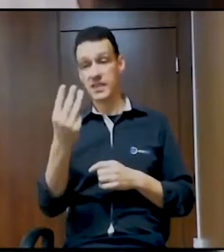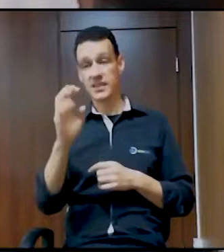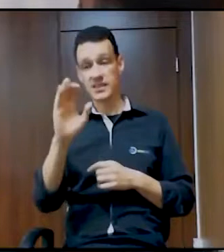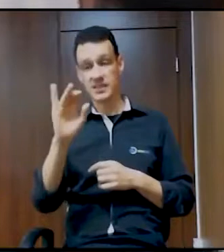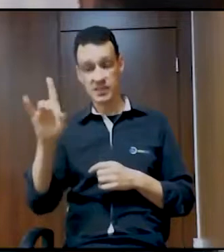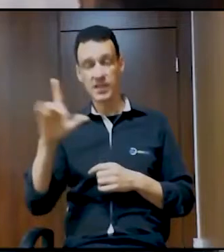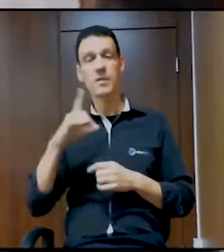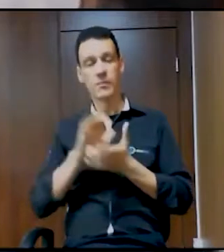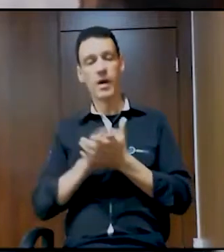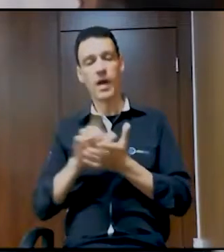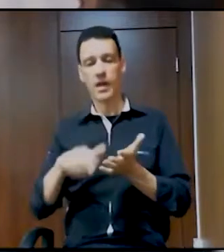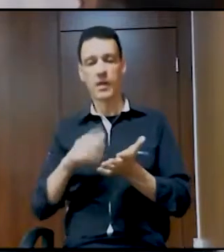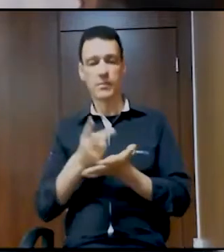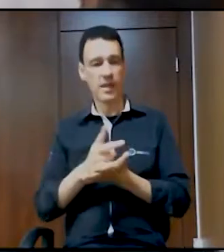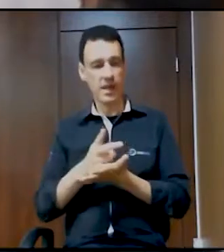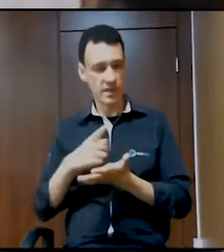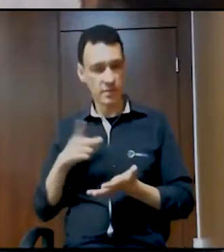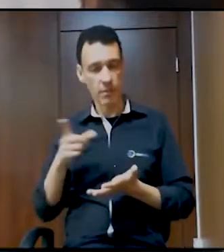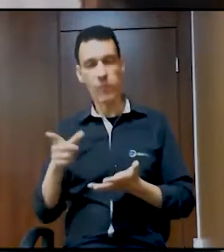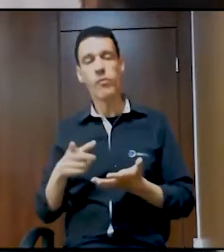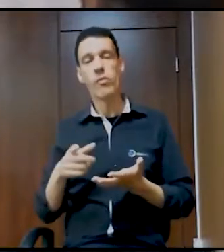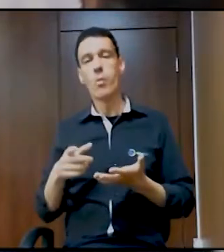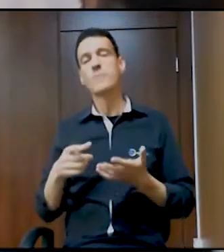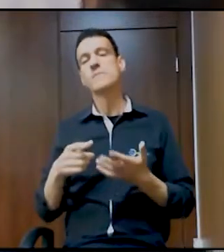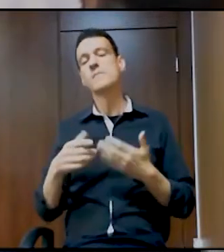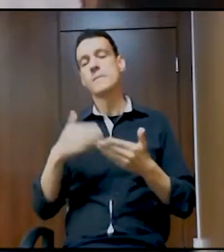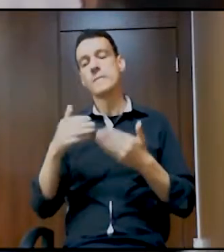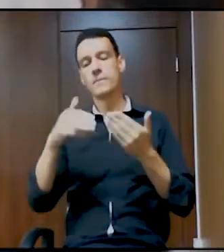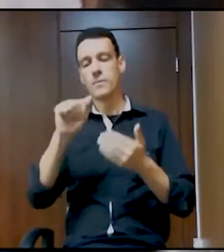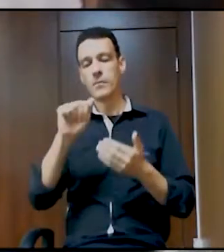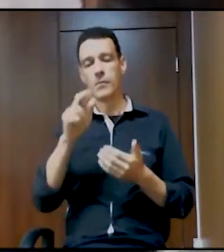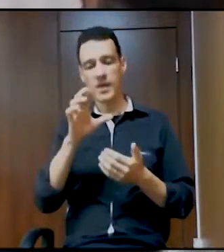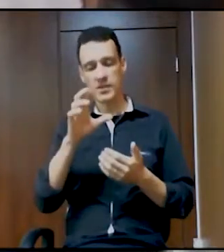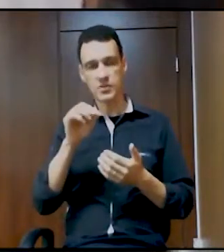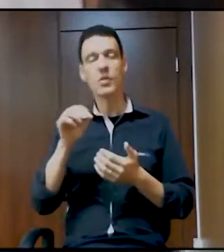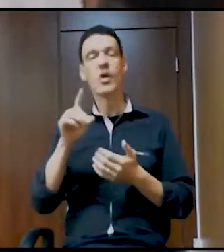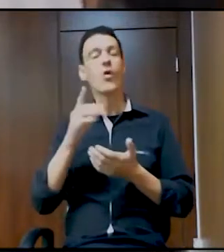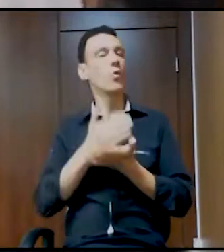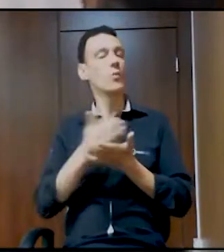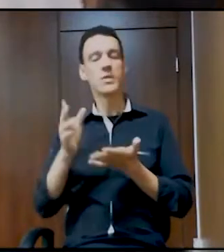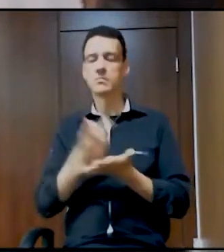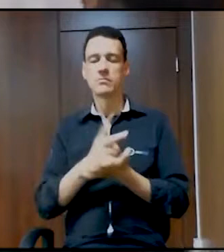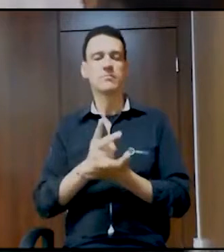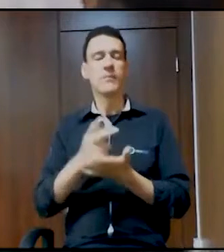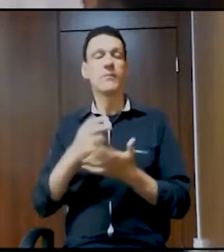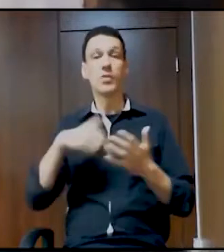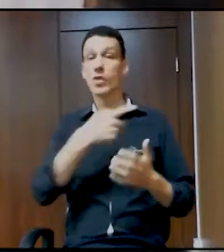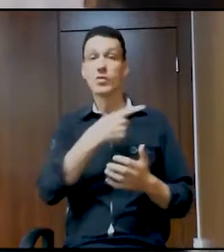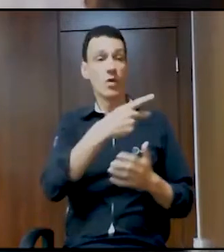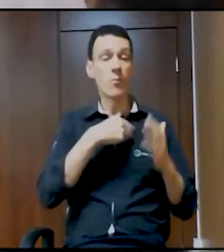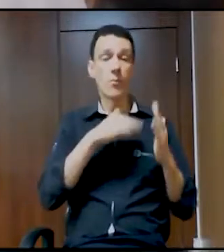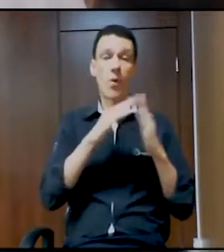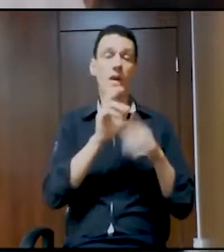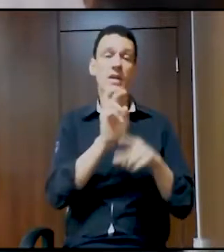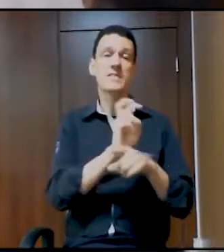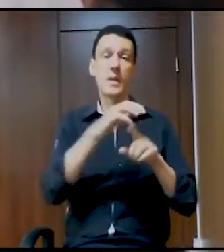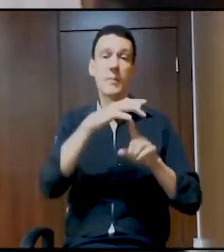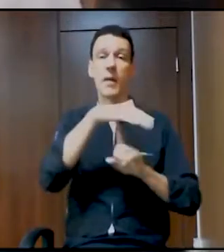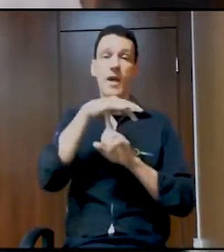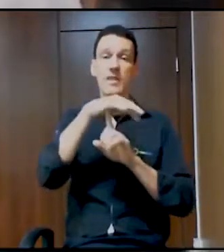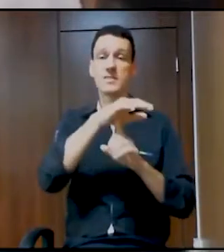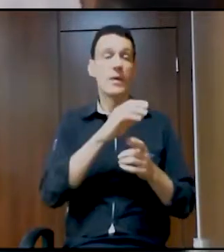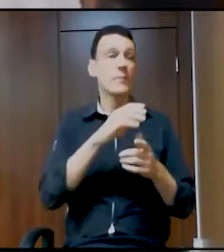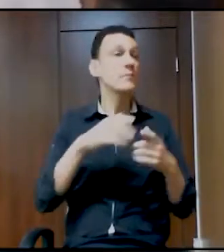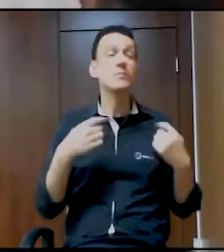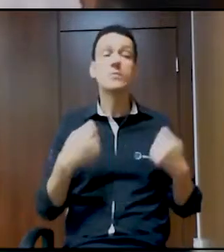epilético. Aí em março ele começou a ter ataque em série. Nós dois moramos na Praça da Sé. Aí o médico